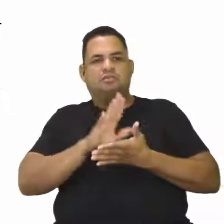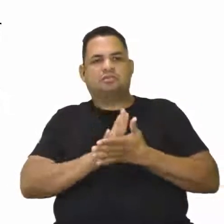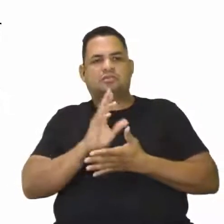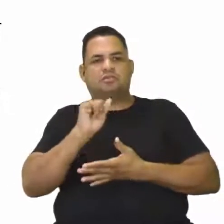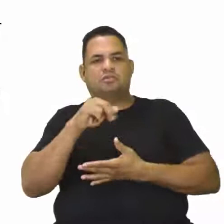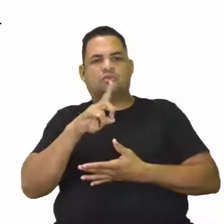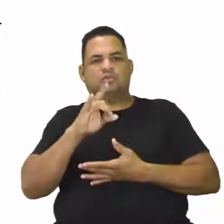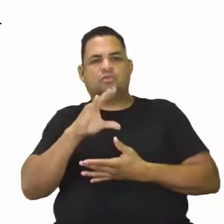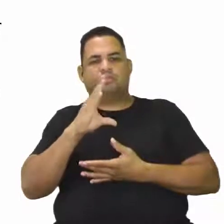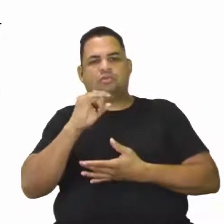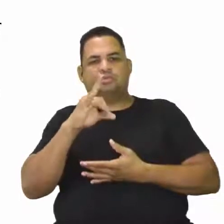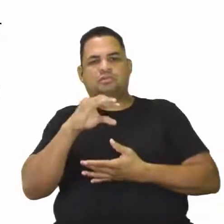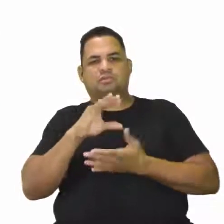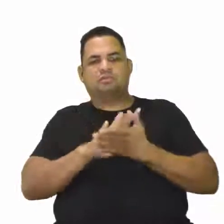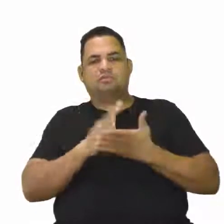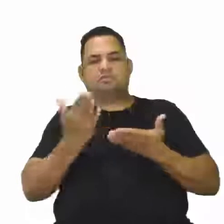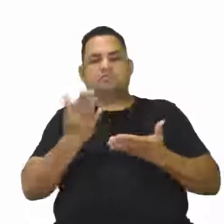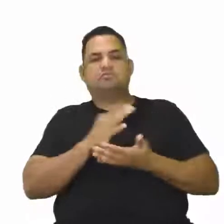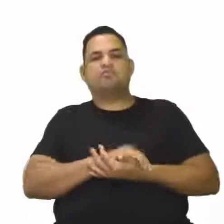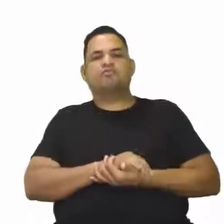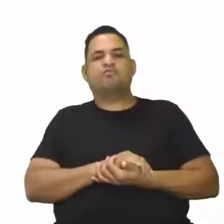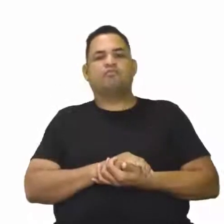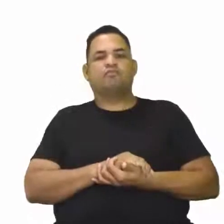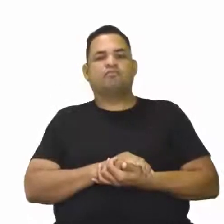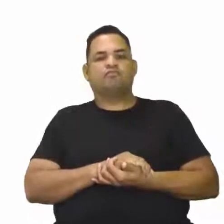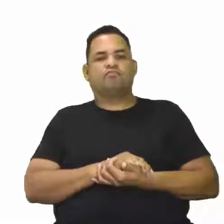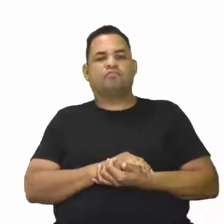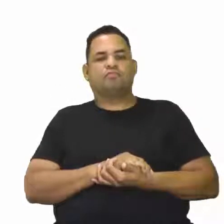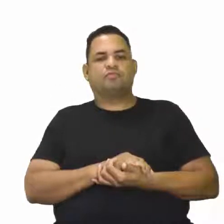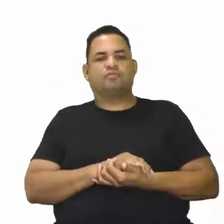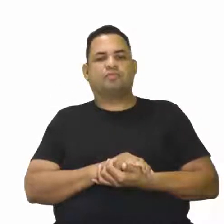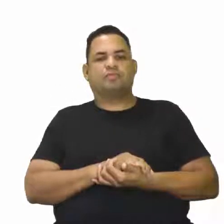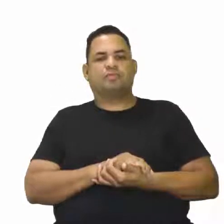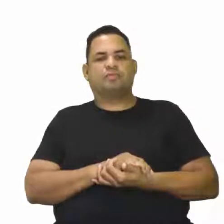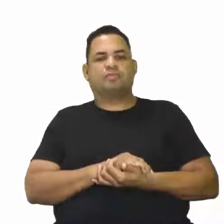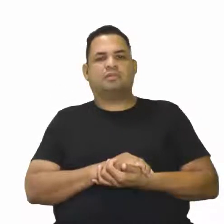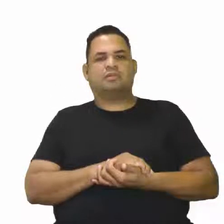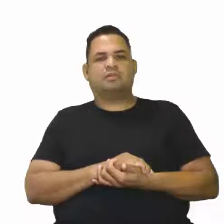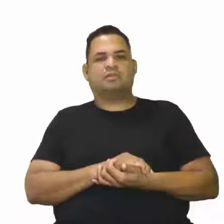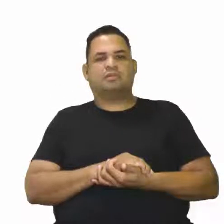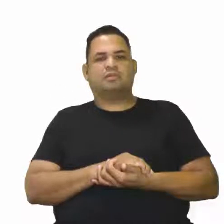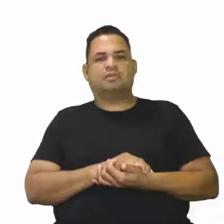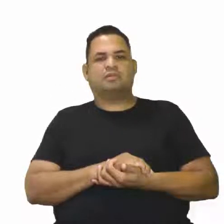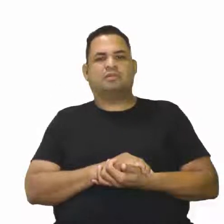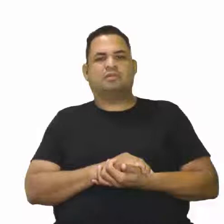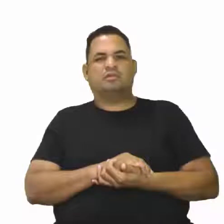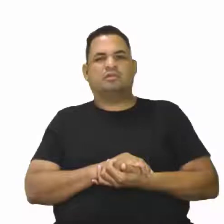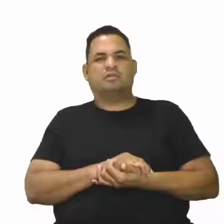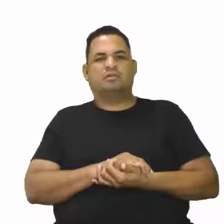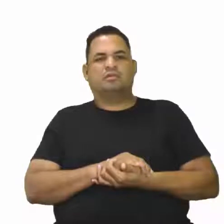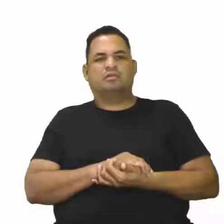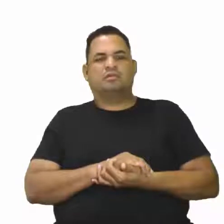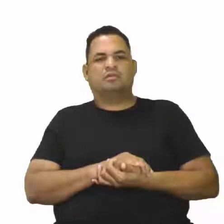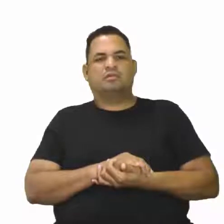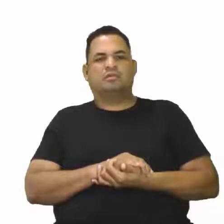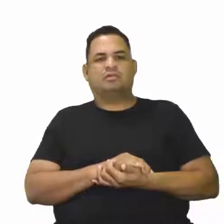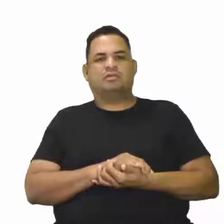augúrio aciago, vamos lá ver onde está augúrio aciago, está bem aqui, ó, bem no início.